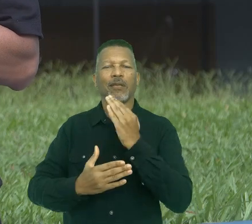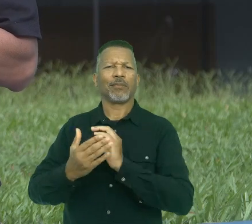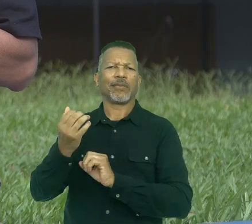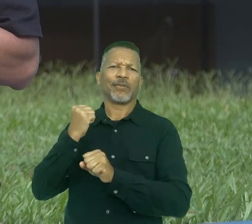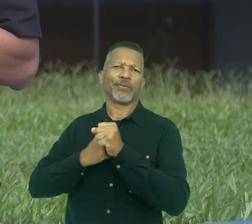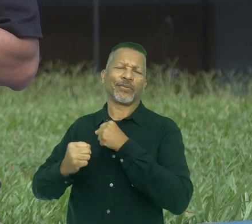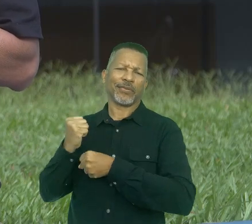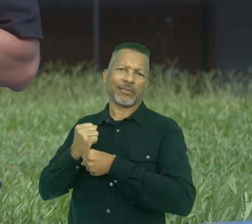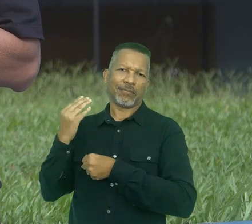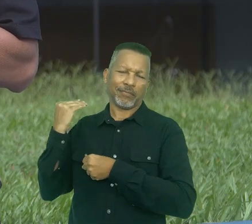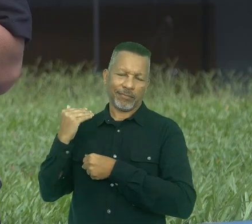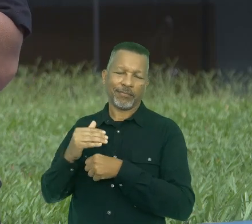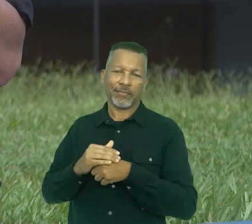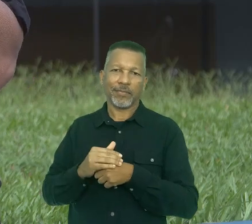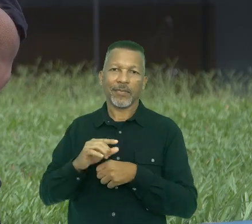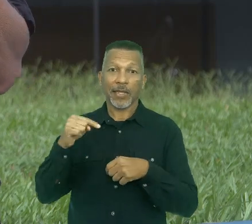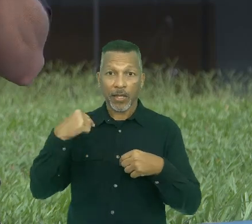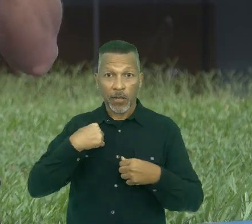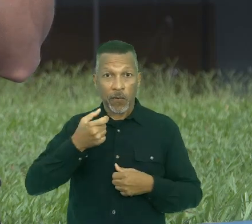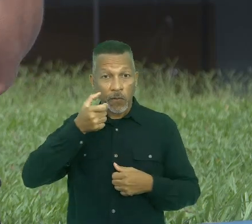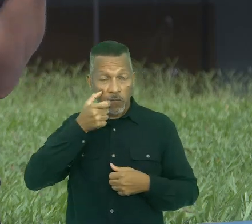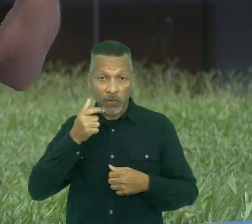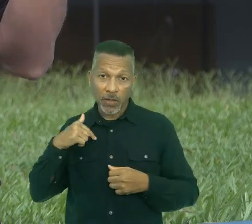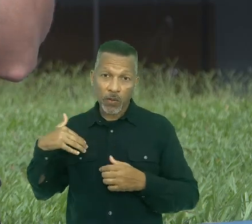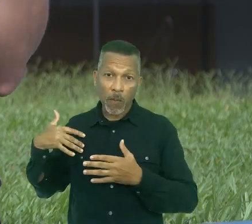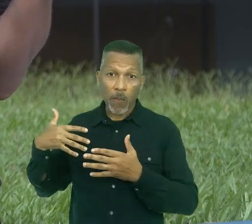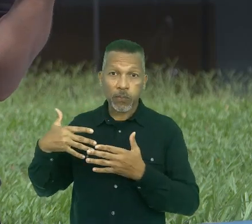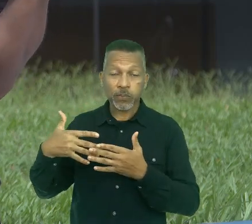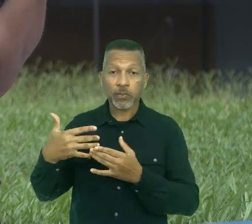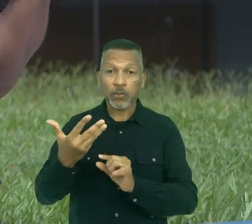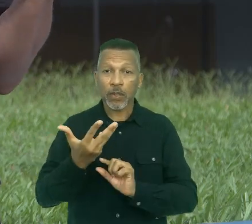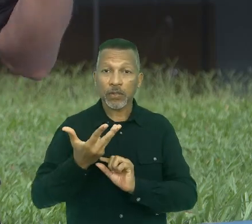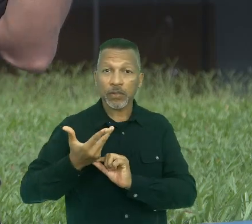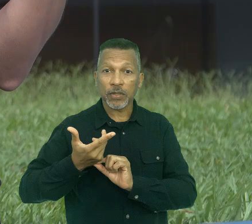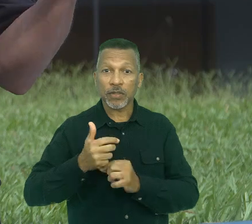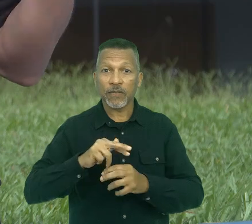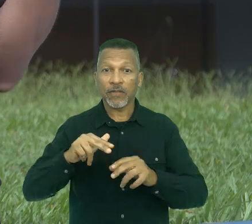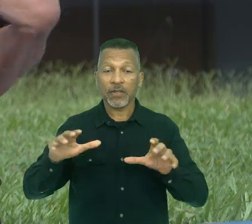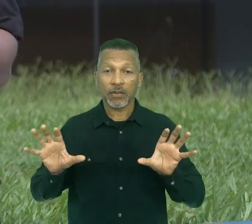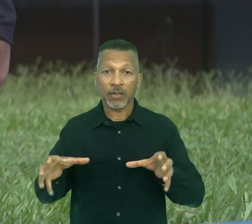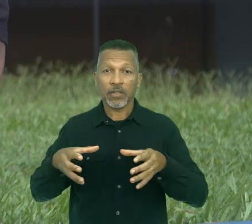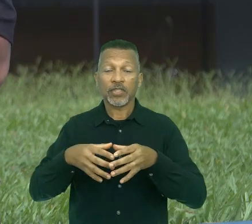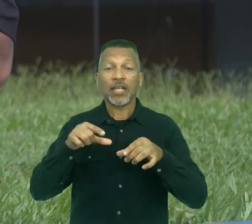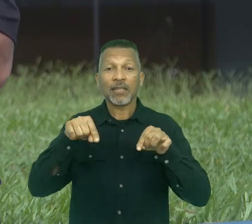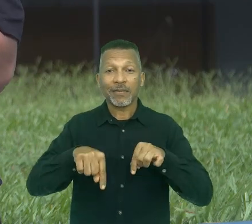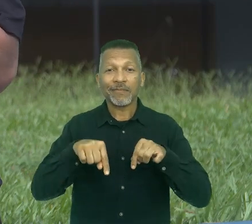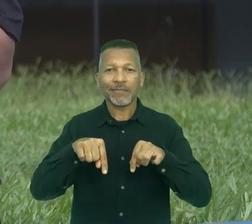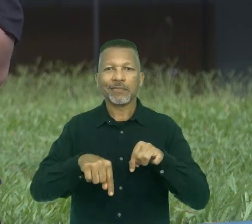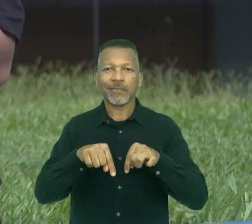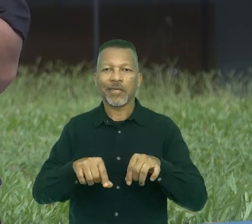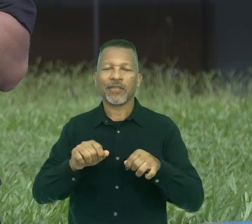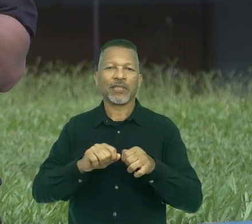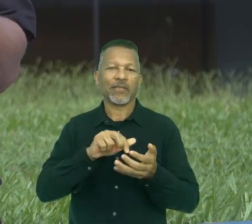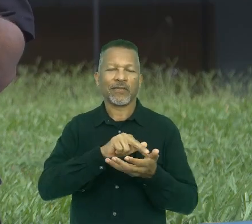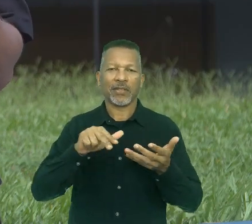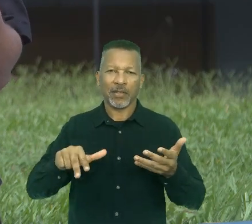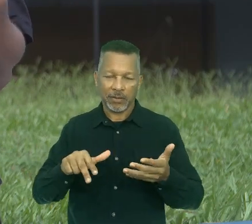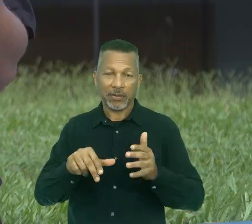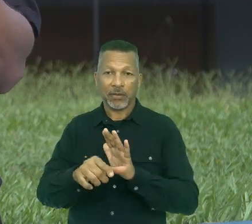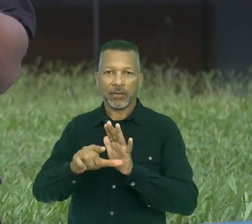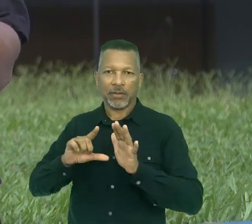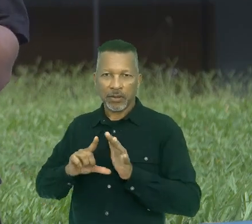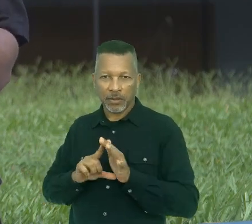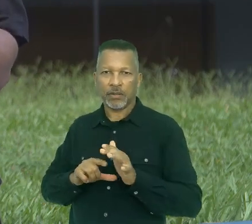Né, assim, eu venho de uma leva de artistas que já estavam aqui fazendo muitas coisas muitos antes, né?